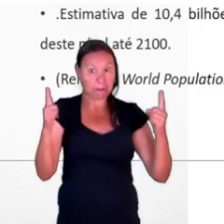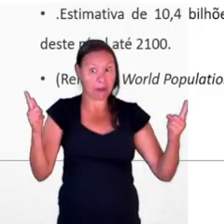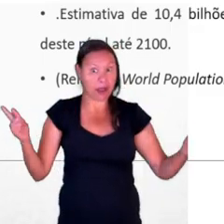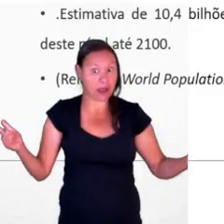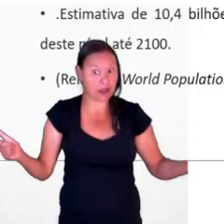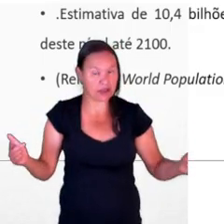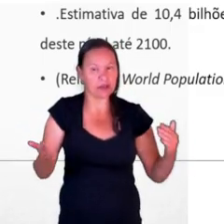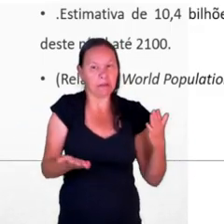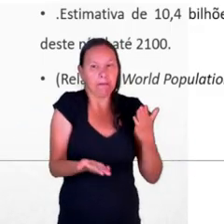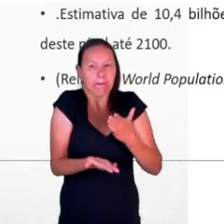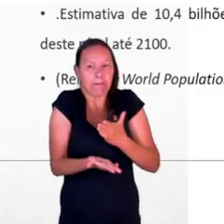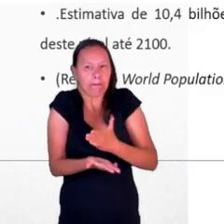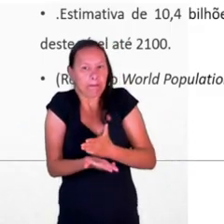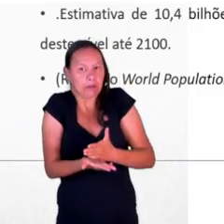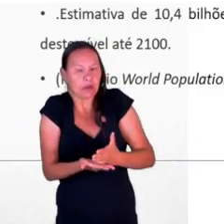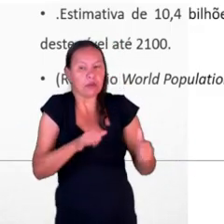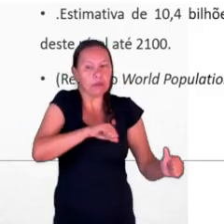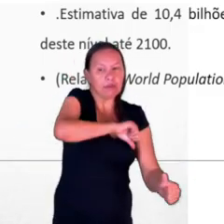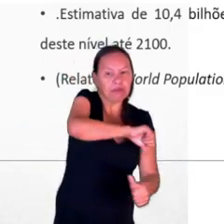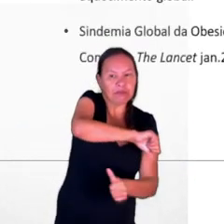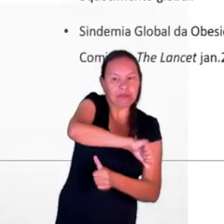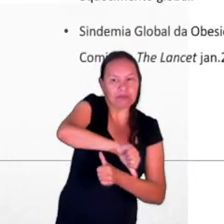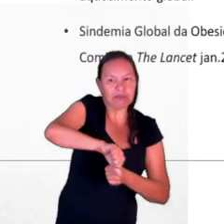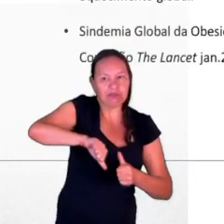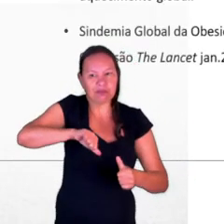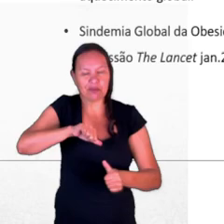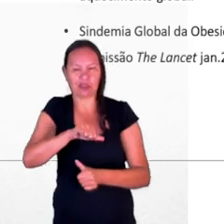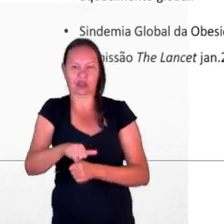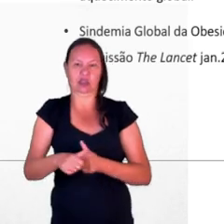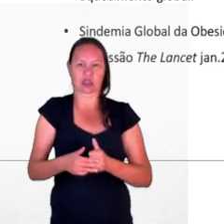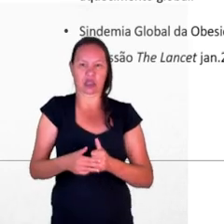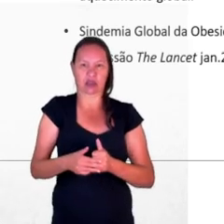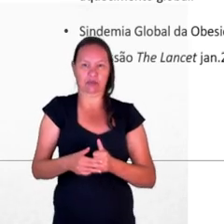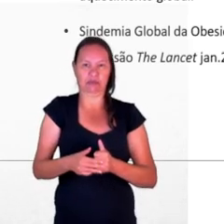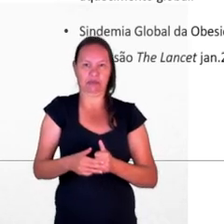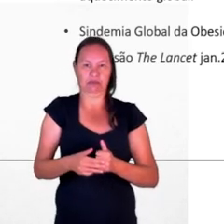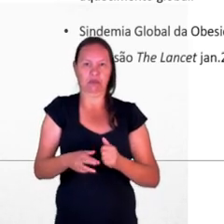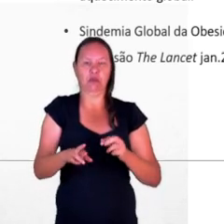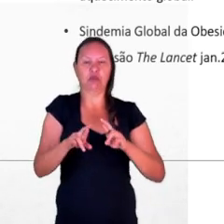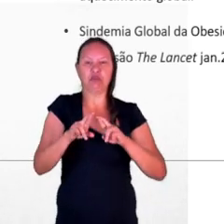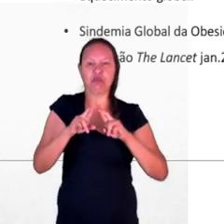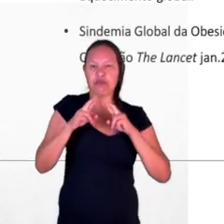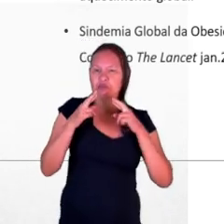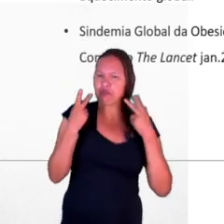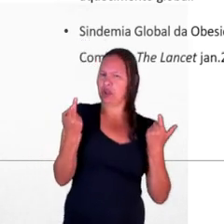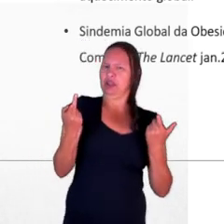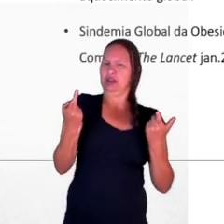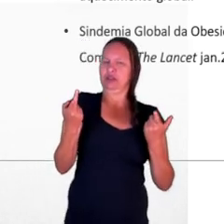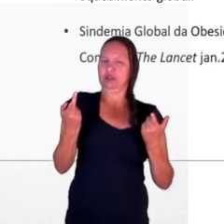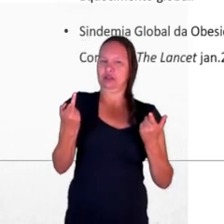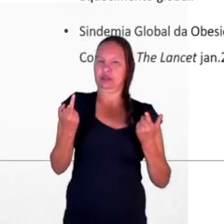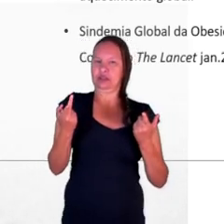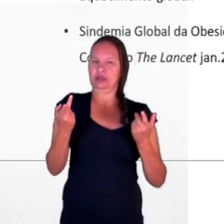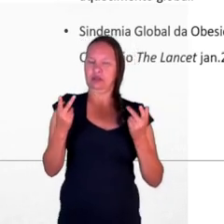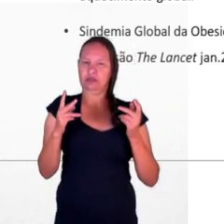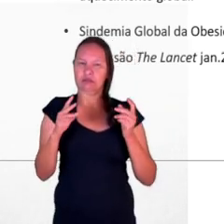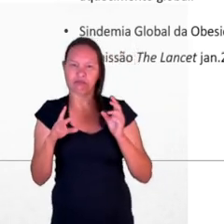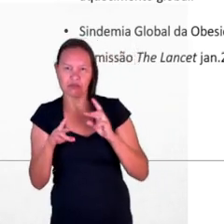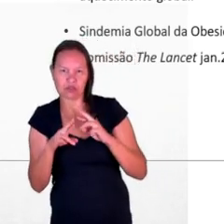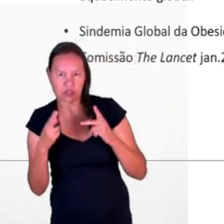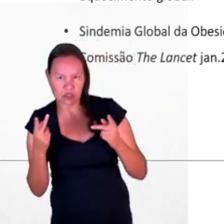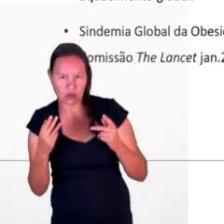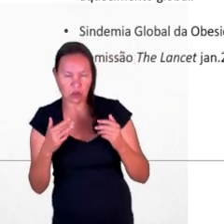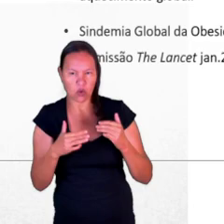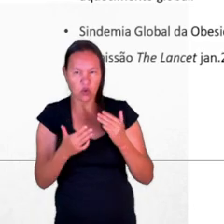começar a Se inverter por uma série de fatores né vamos começar pela questão das